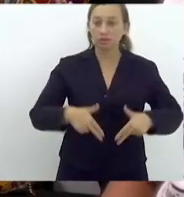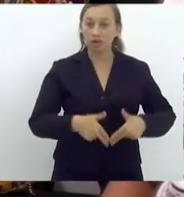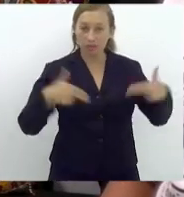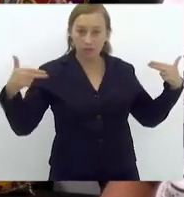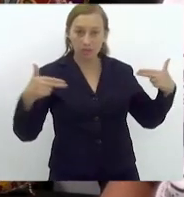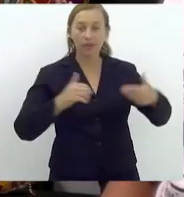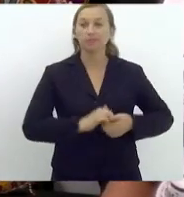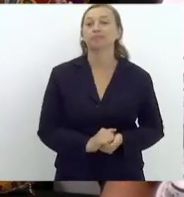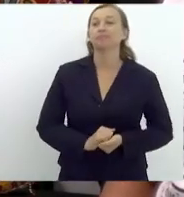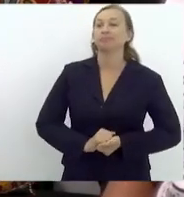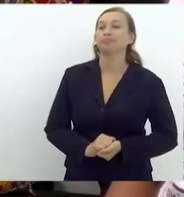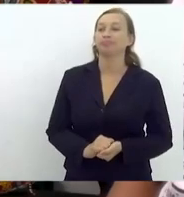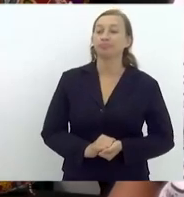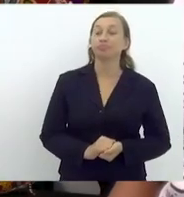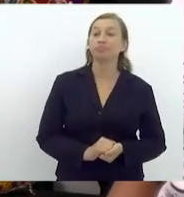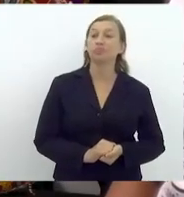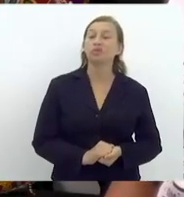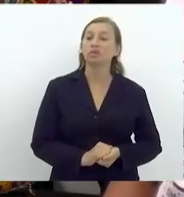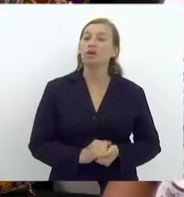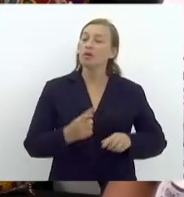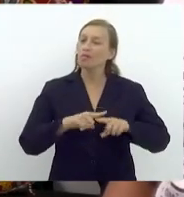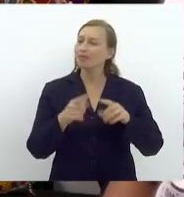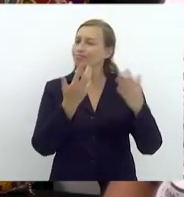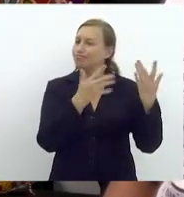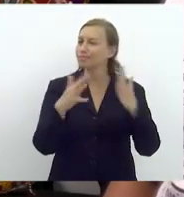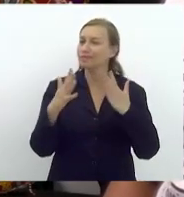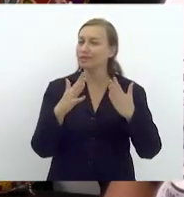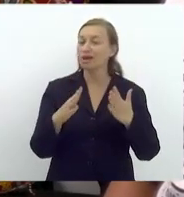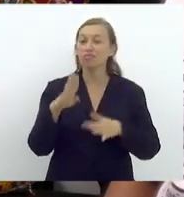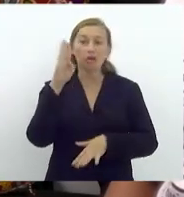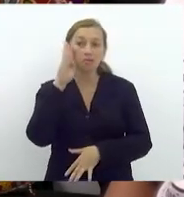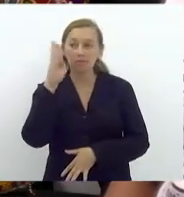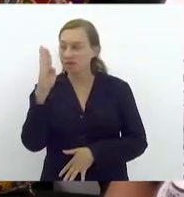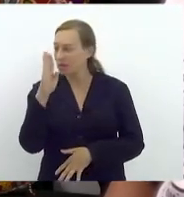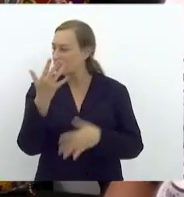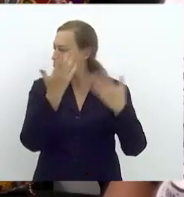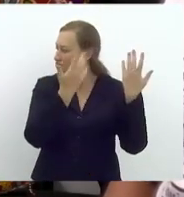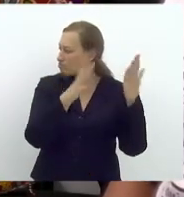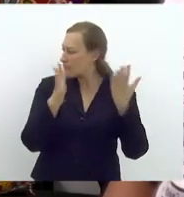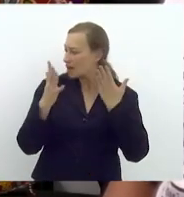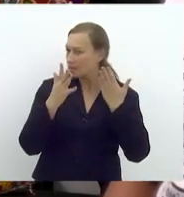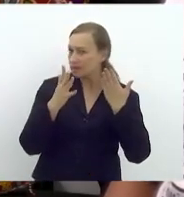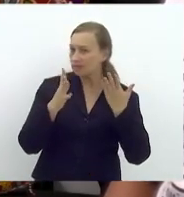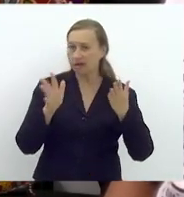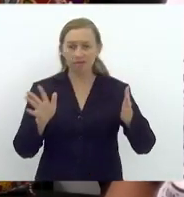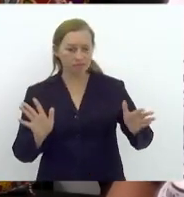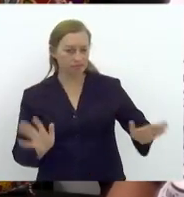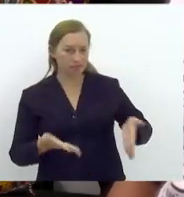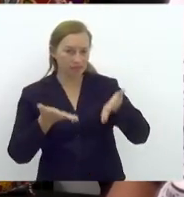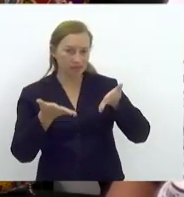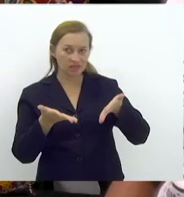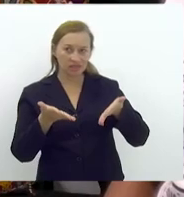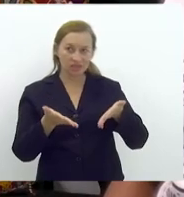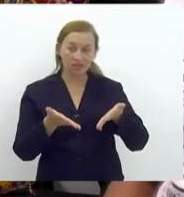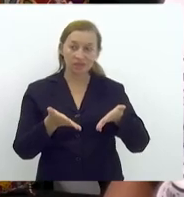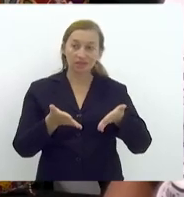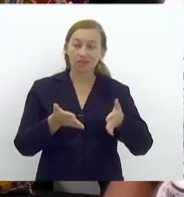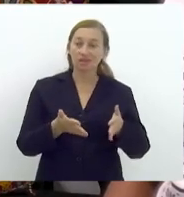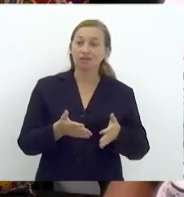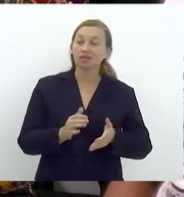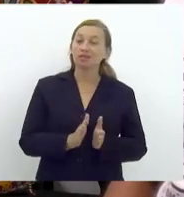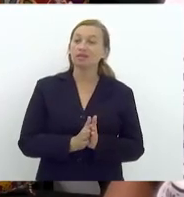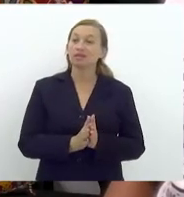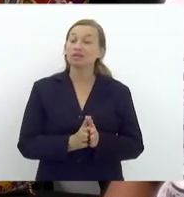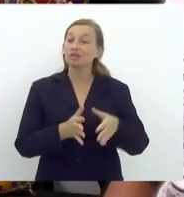hop mas do que cumprimentar eu acho que é fundamental parabenizar a iniciativa dessa dessa frente